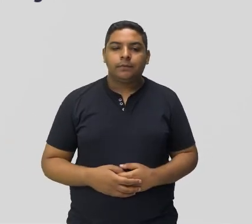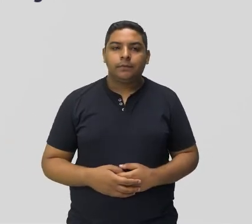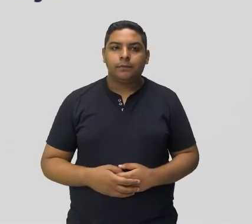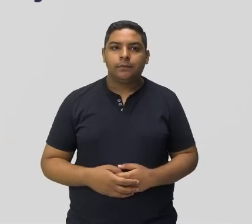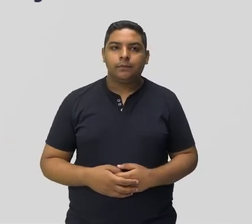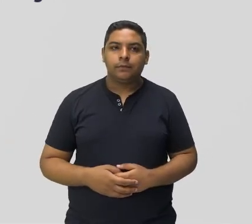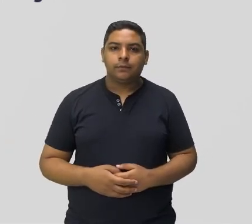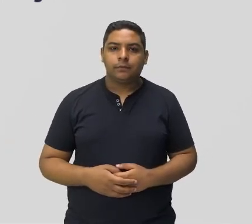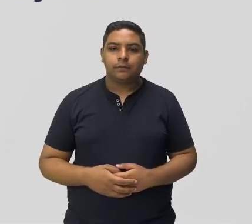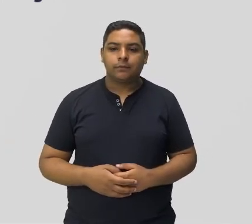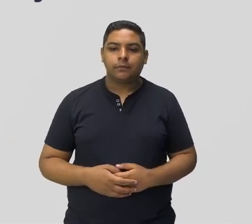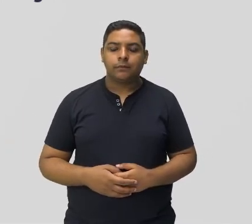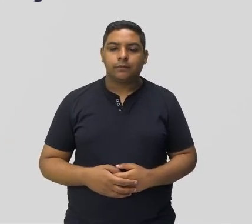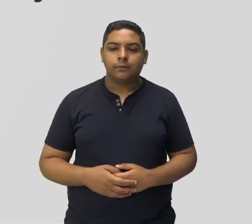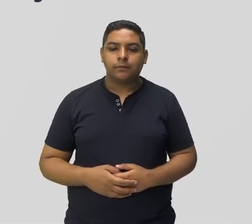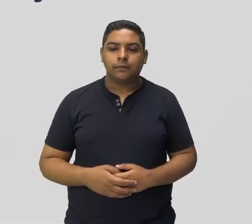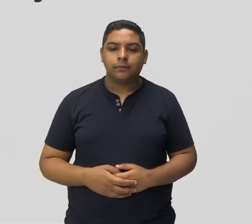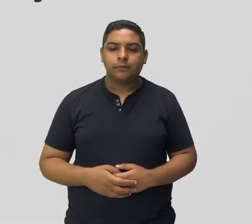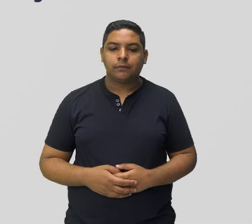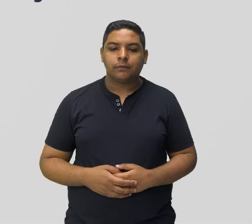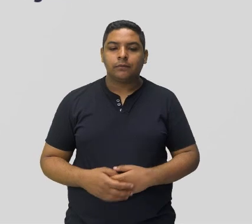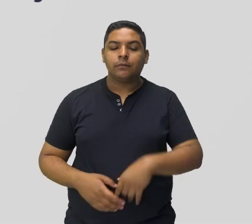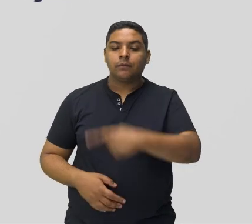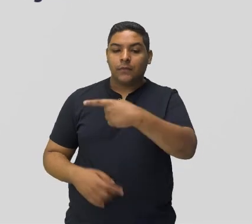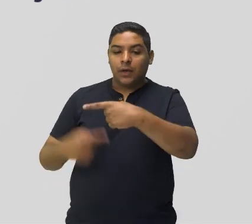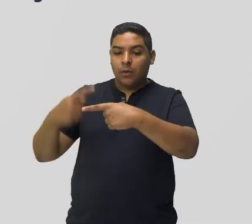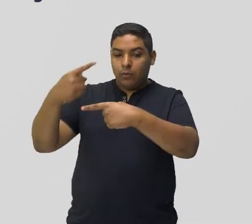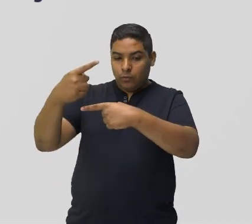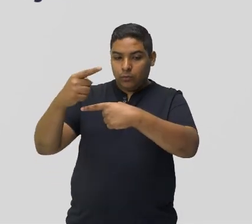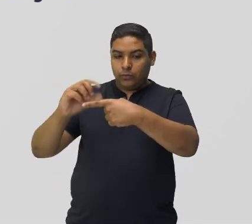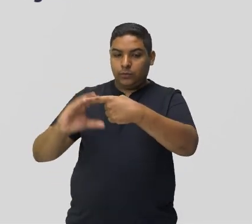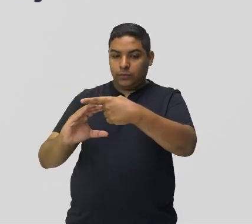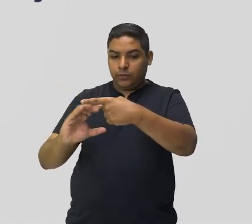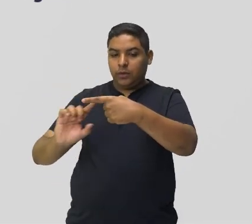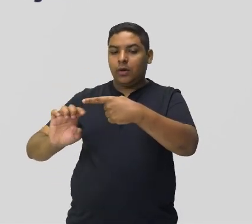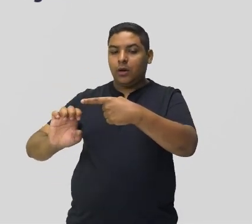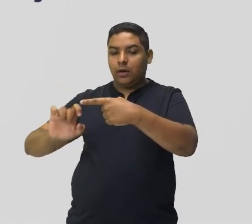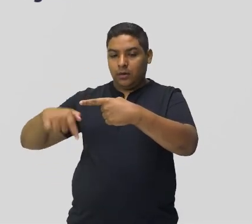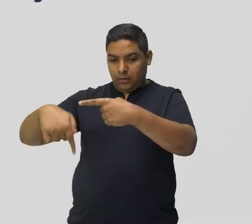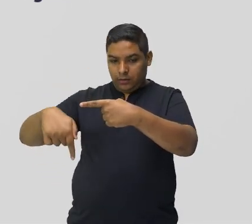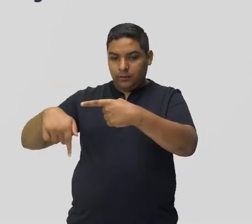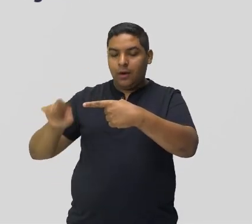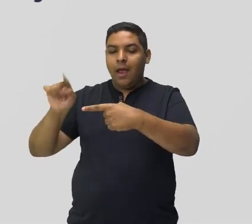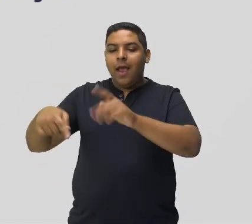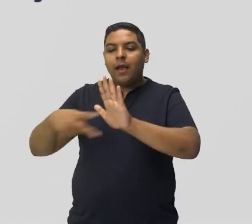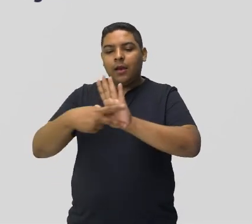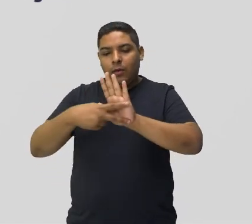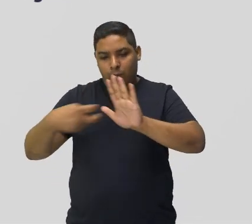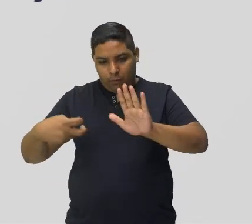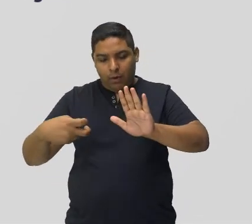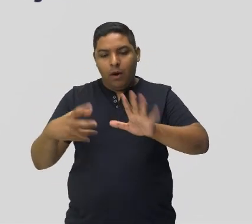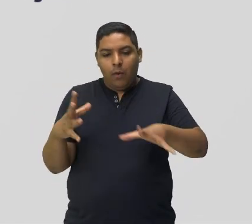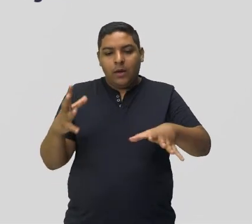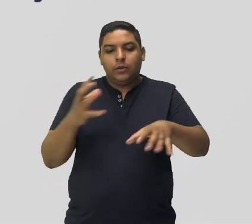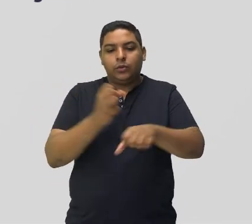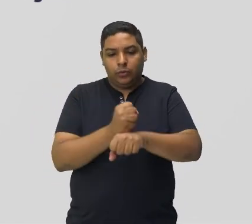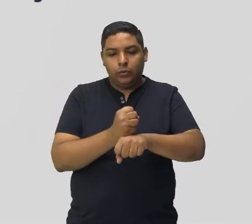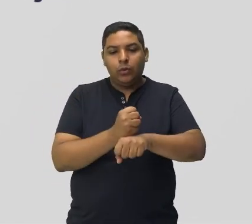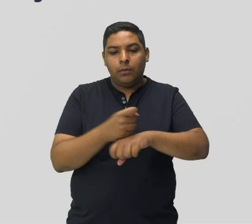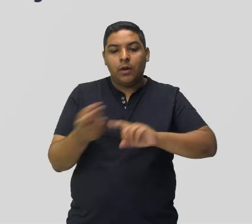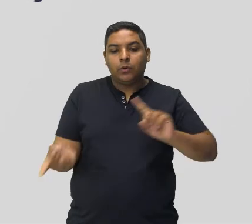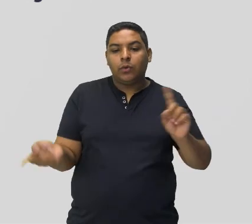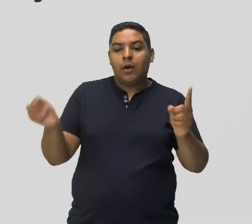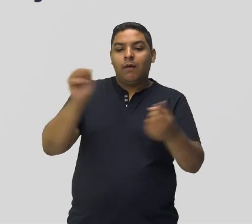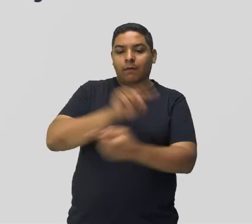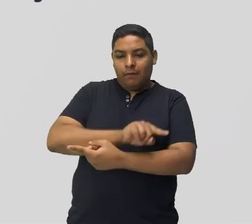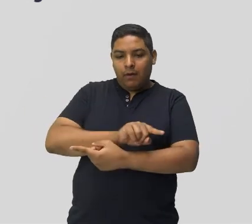a capacitância equivalente, 1 sobre a capacitância equivalente, vai ser igual à soma dos inversos